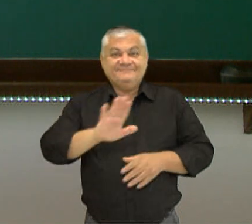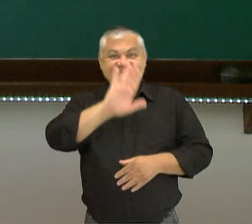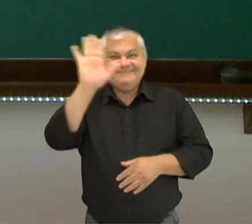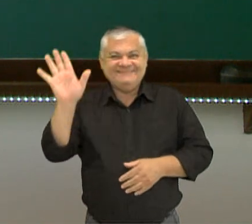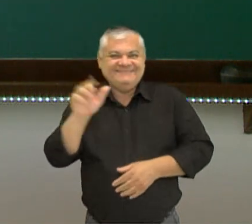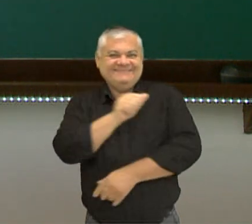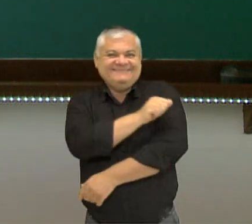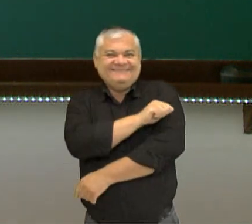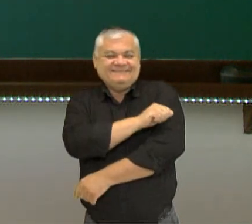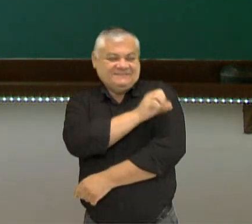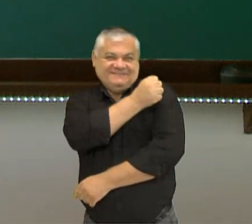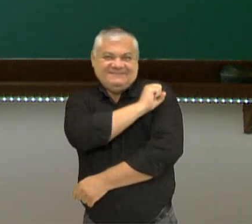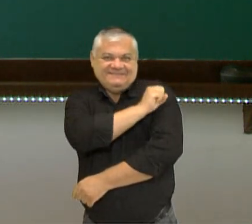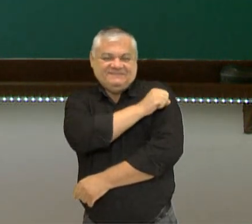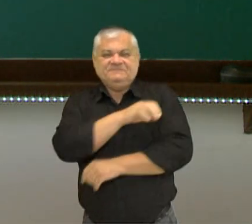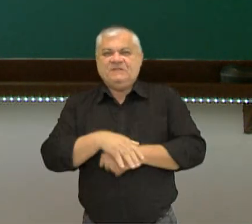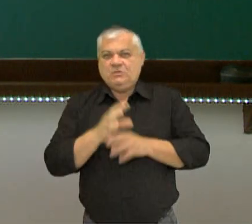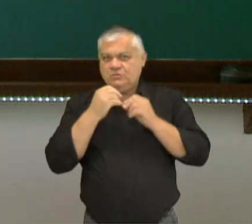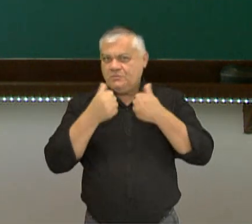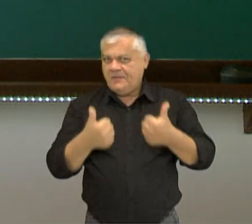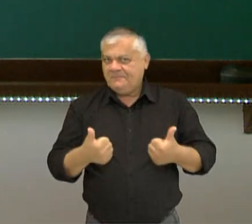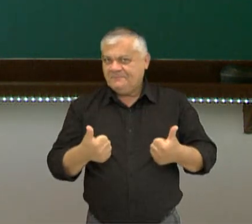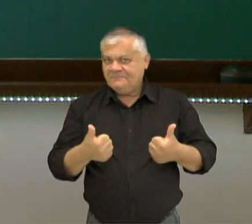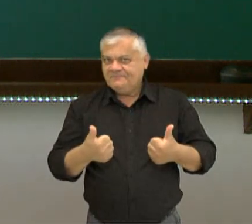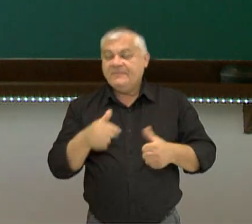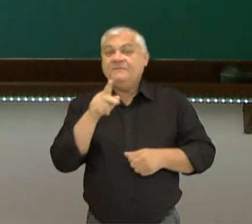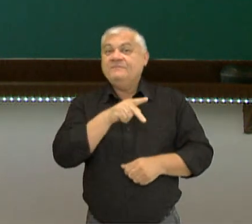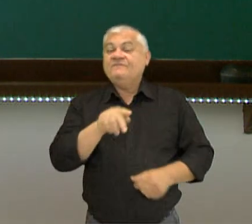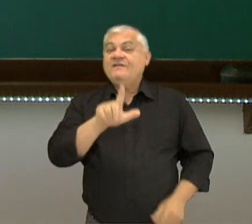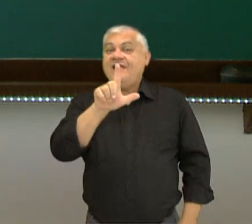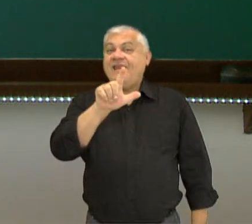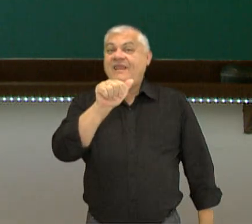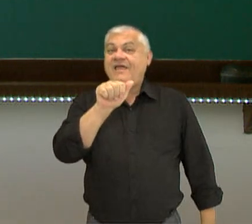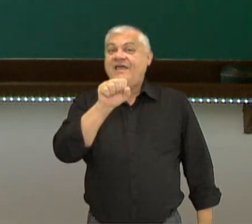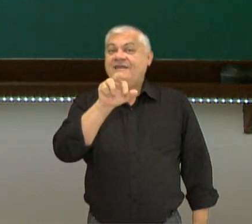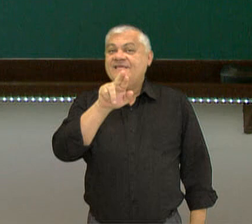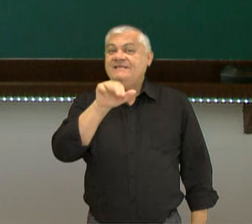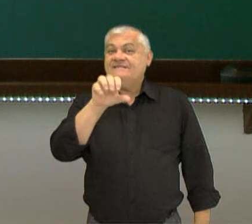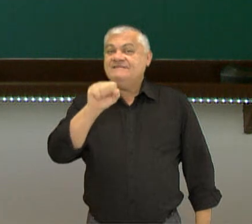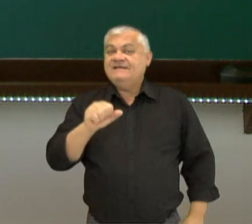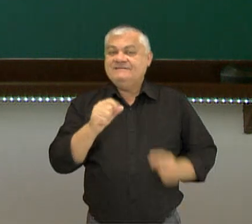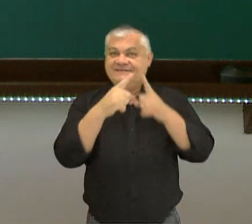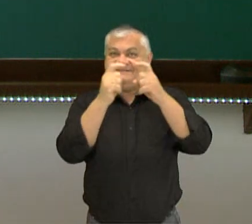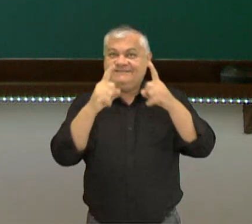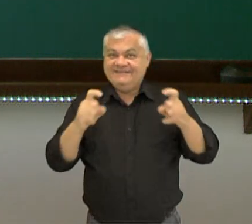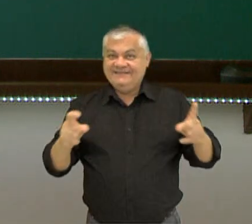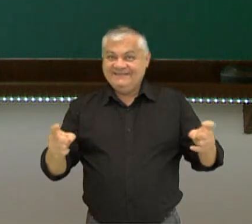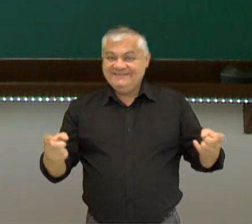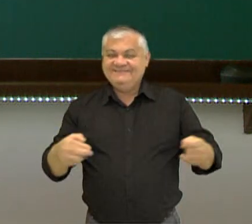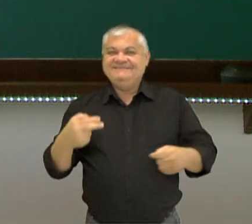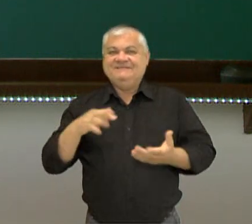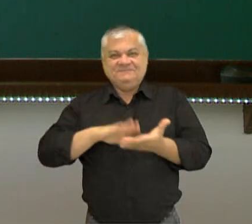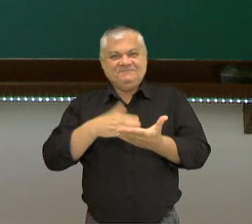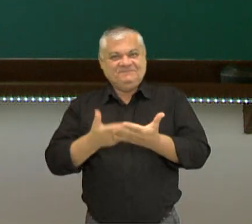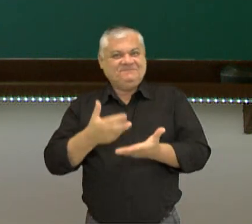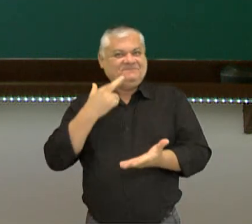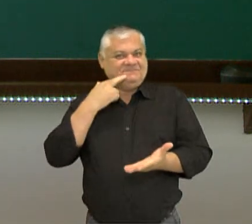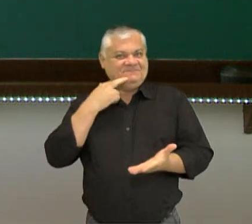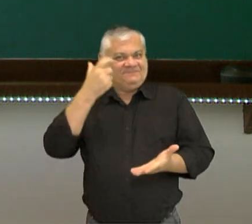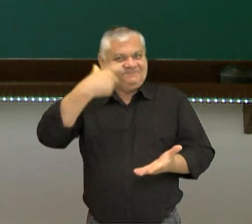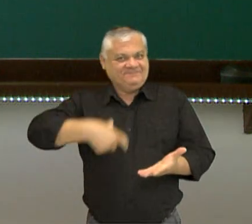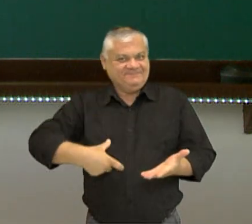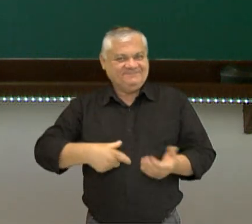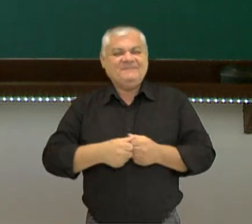Olá, estudantes do 8º ano, tudo bem? Professora Larissa, de Ciências, nosso intérprete Ronaldo aqui com a